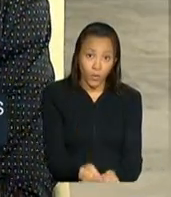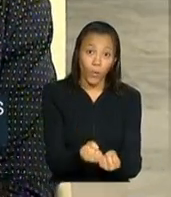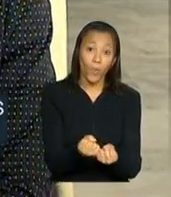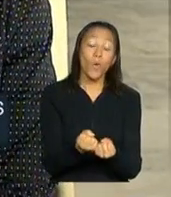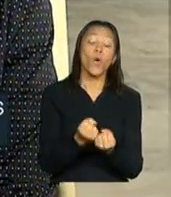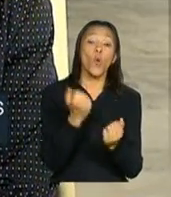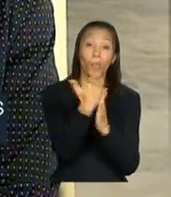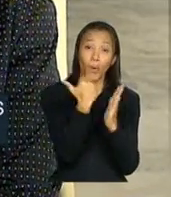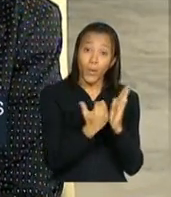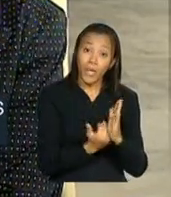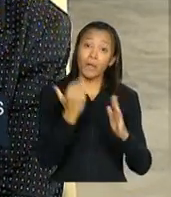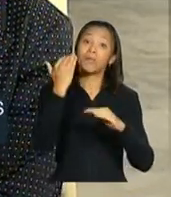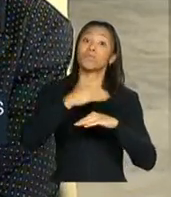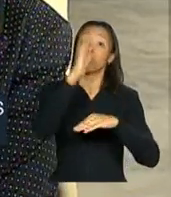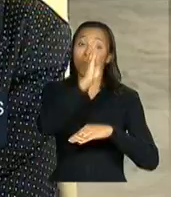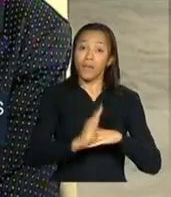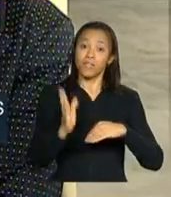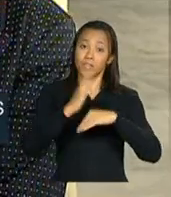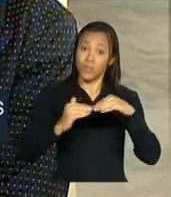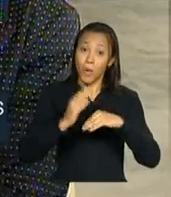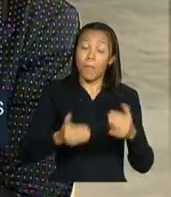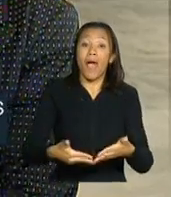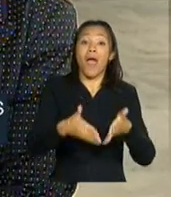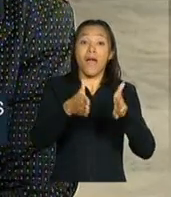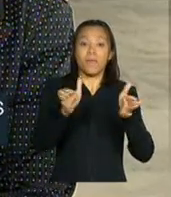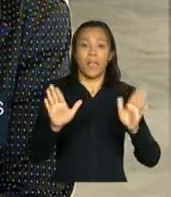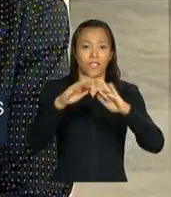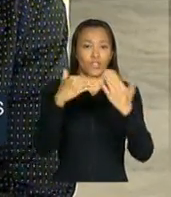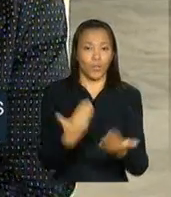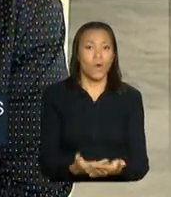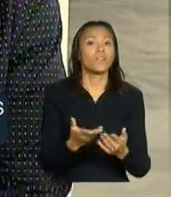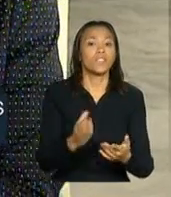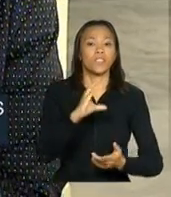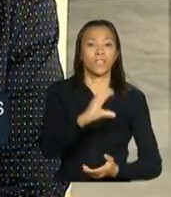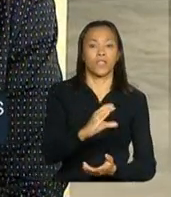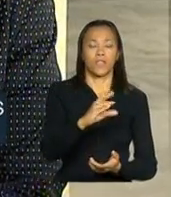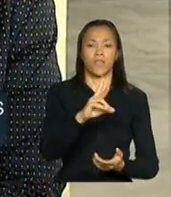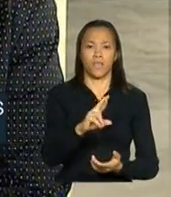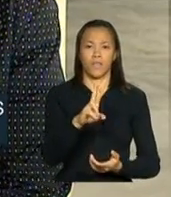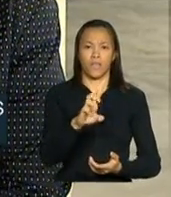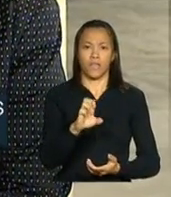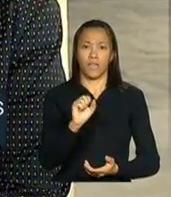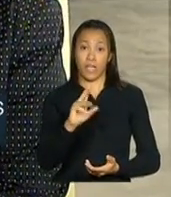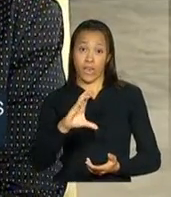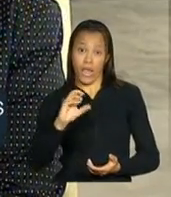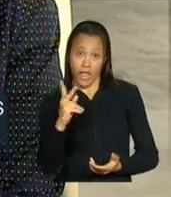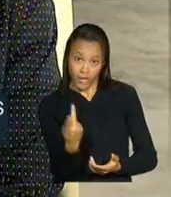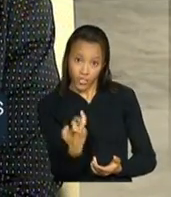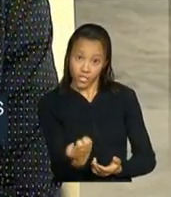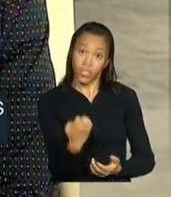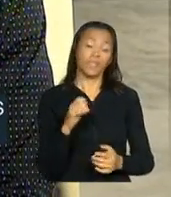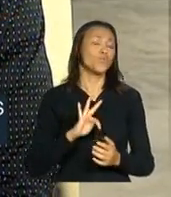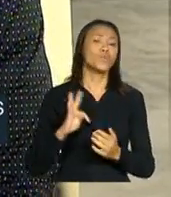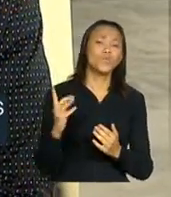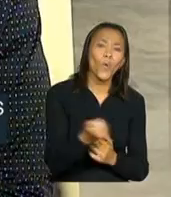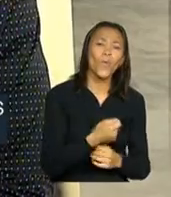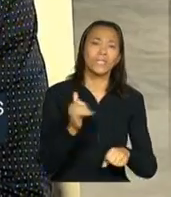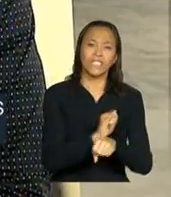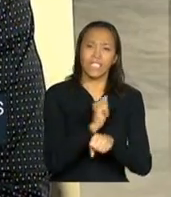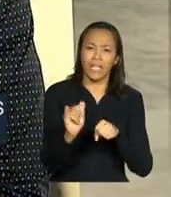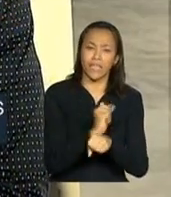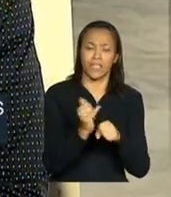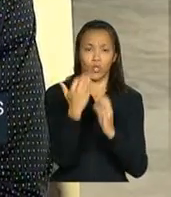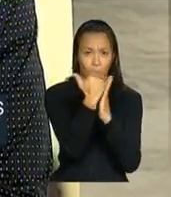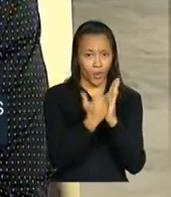Brasil carinhoso pra ampliação das vagas em creche então aquilo que eu disse que todas as medidas do Brasil carinhoso estão já